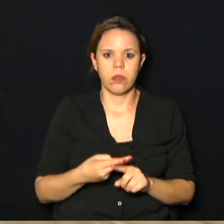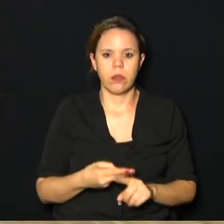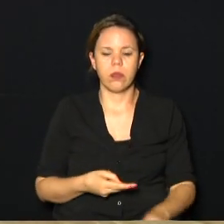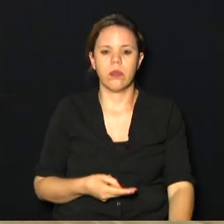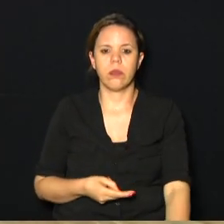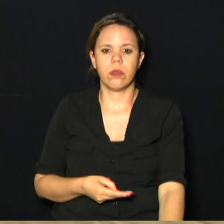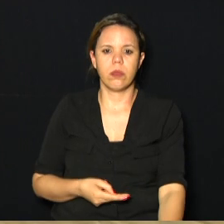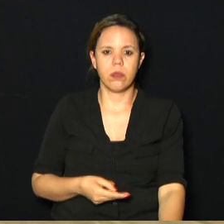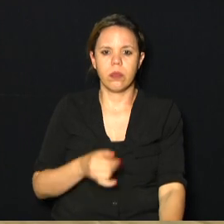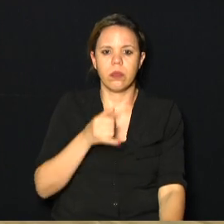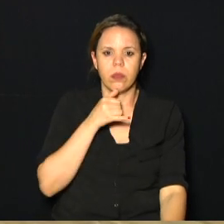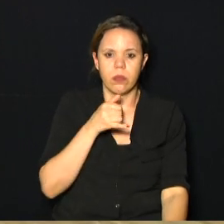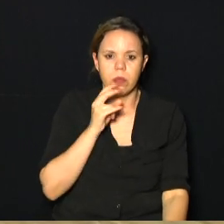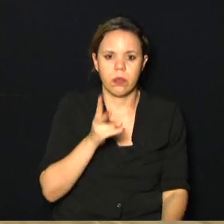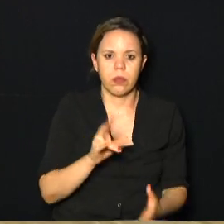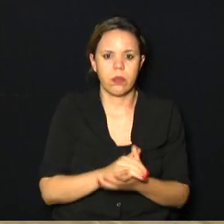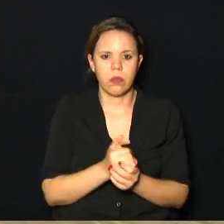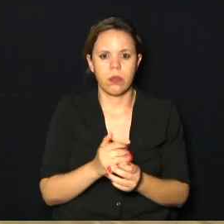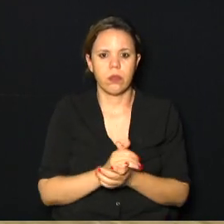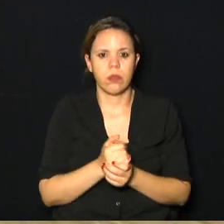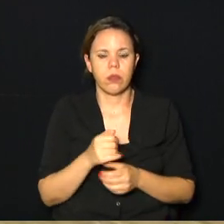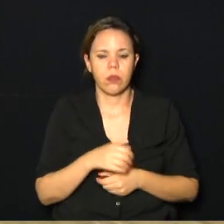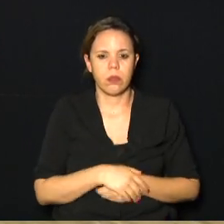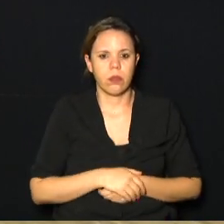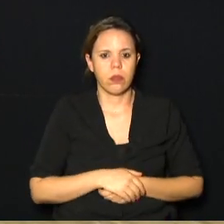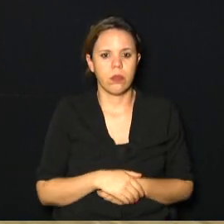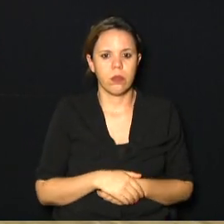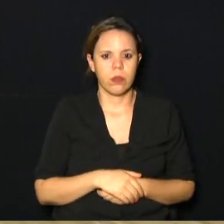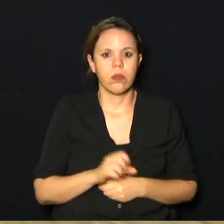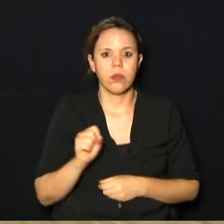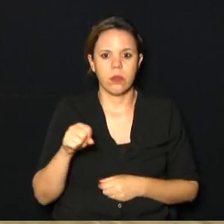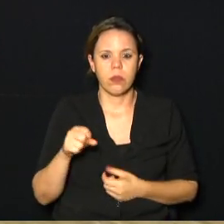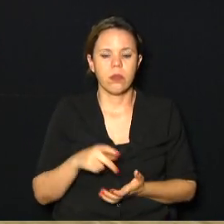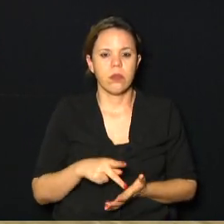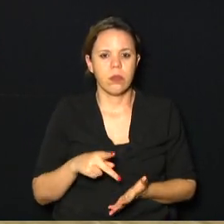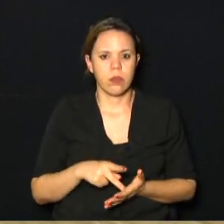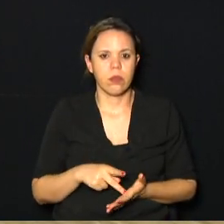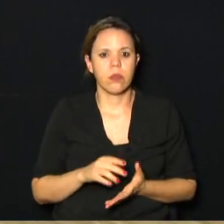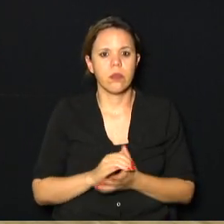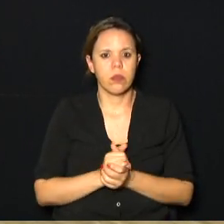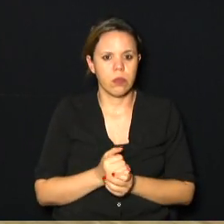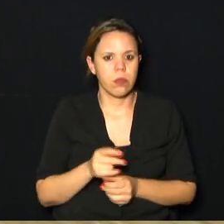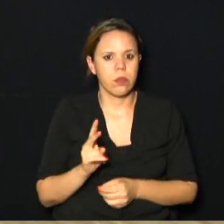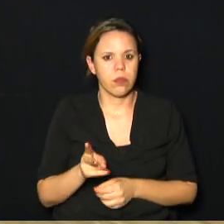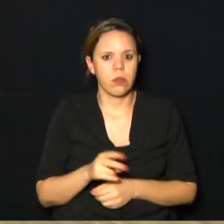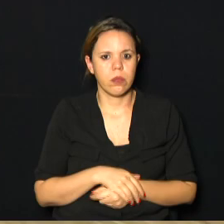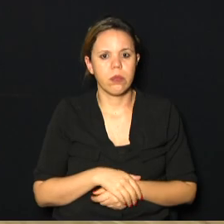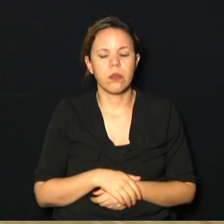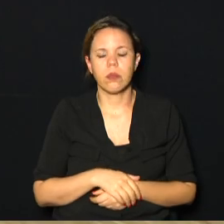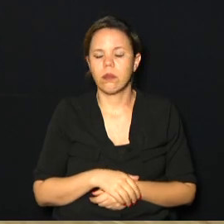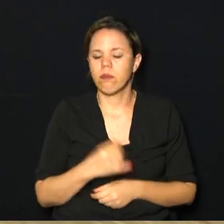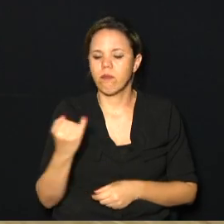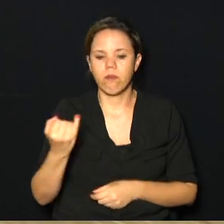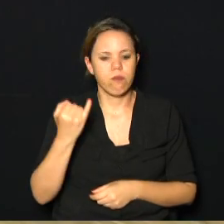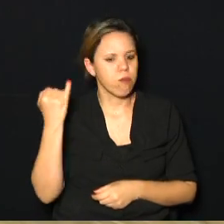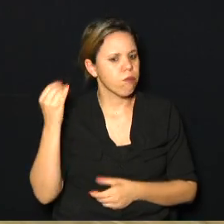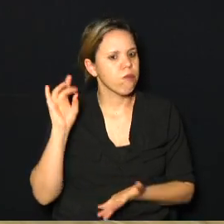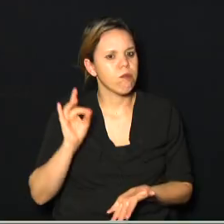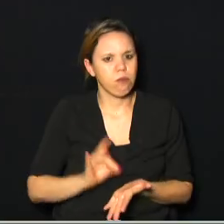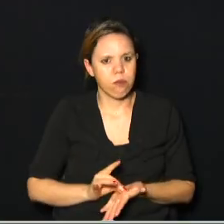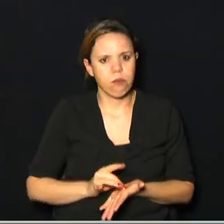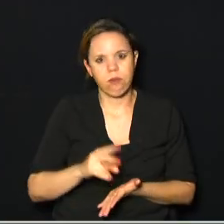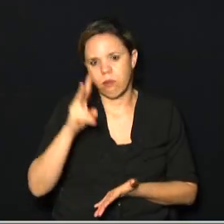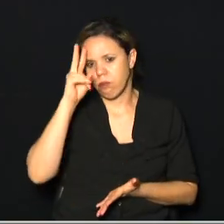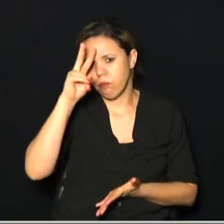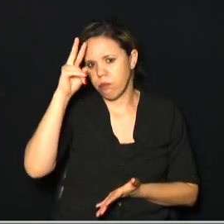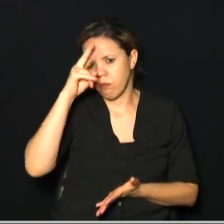redobrados? Por exemplo, lavar sempre as mãos? Sim, sim. A lavagem das mãos, assim, é sempre muito eficaz,